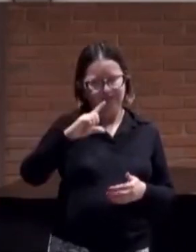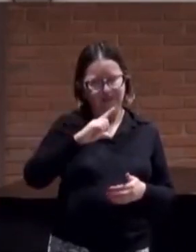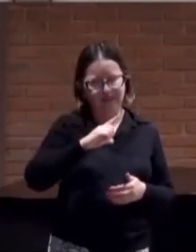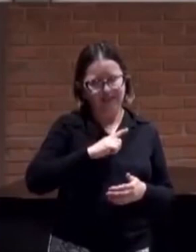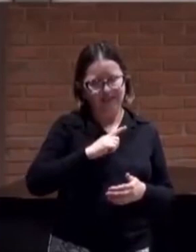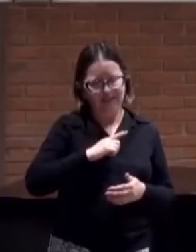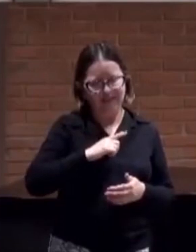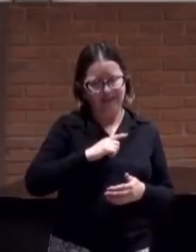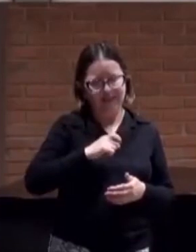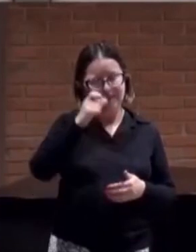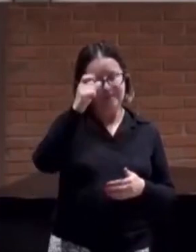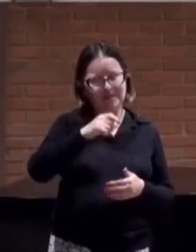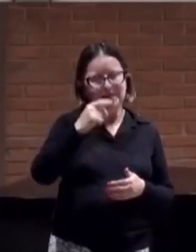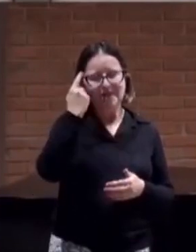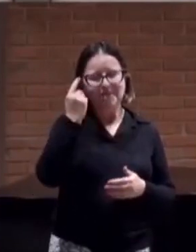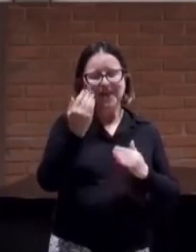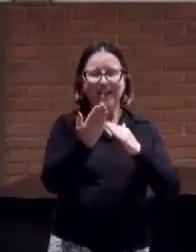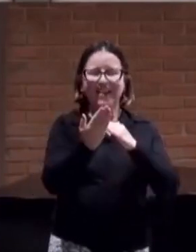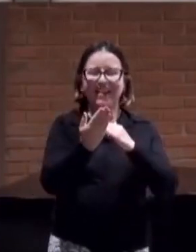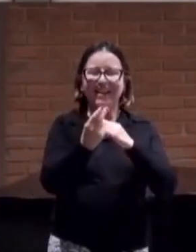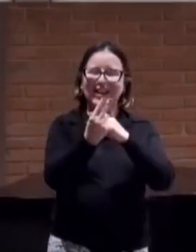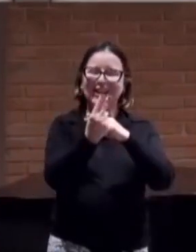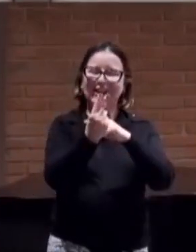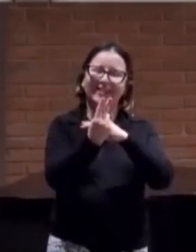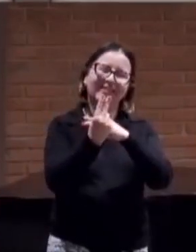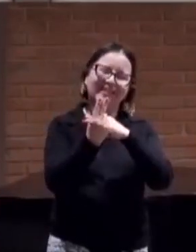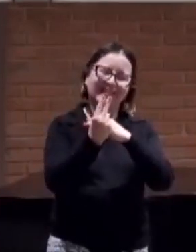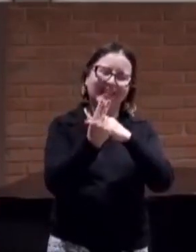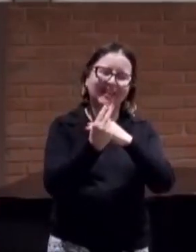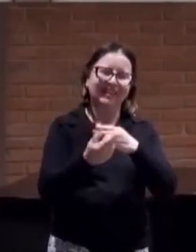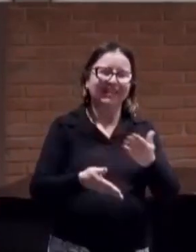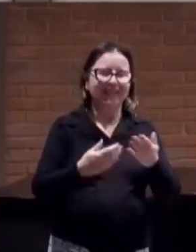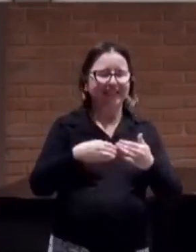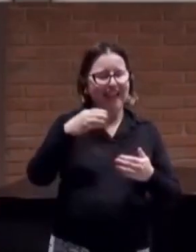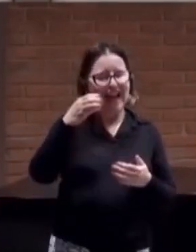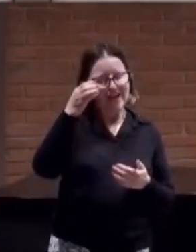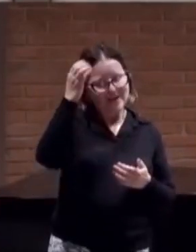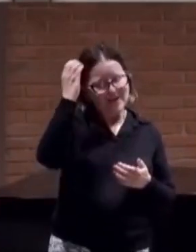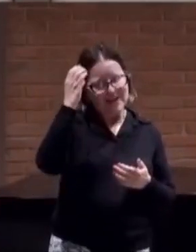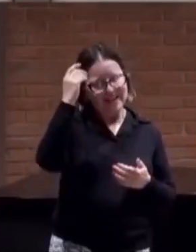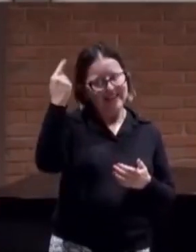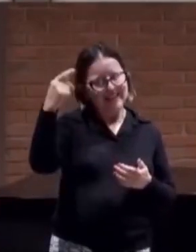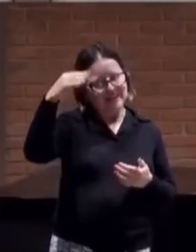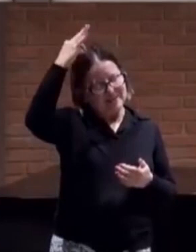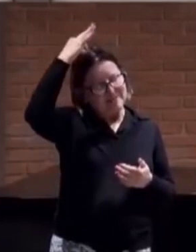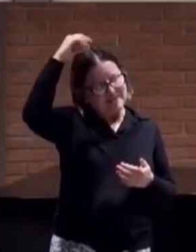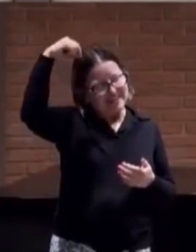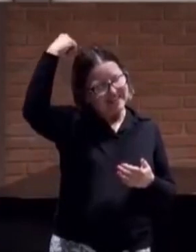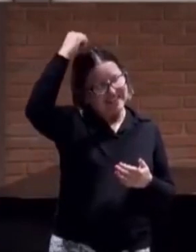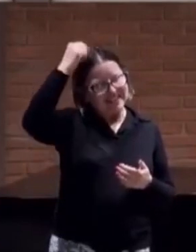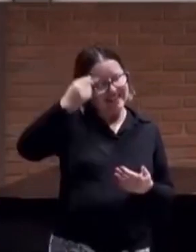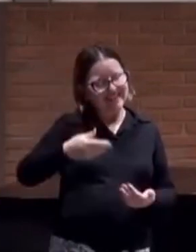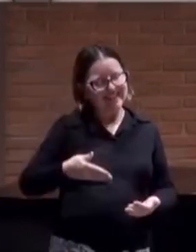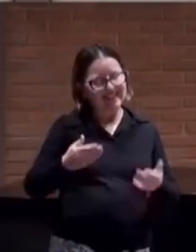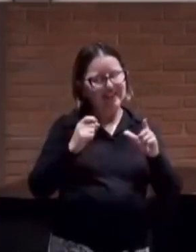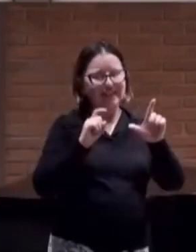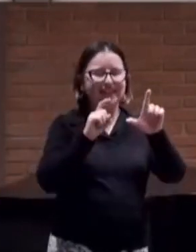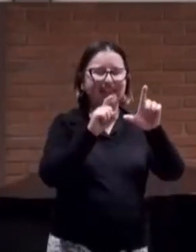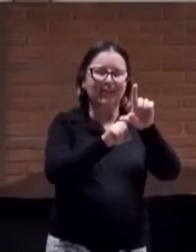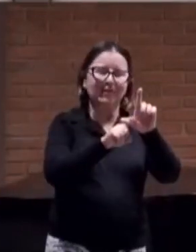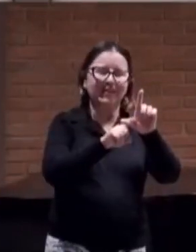nós. Dá-nos a consciência do Teu Espírito Santo. Dá-nos a dependência